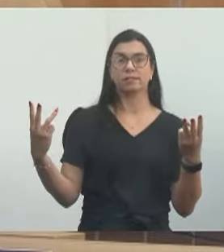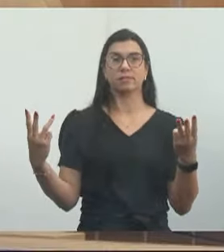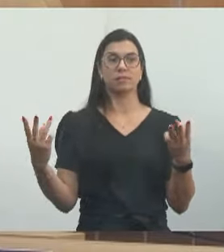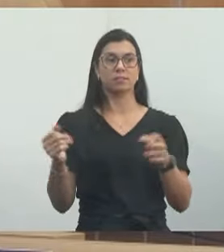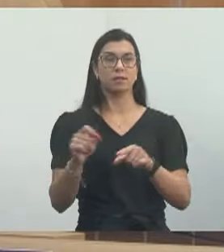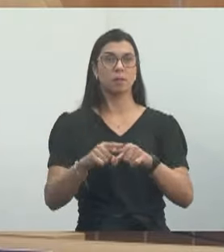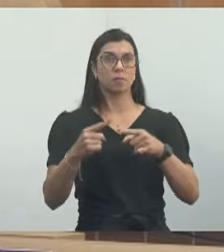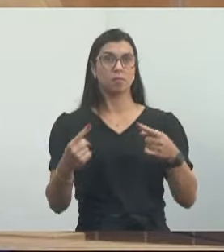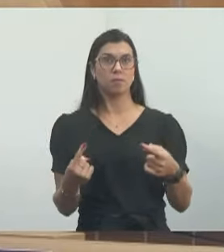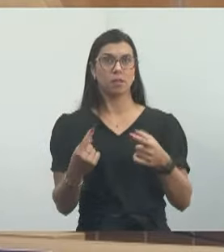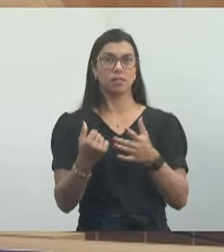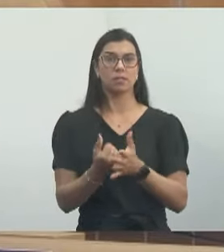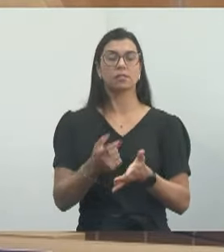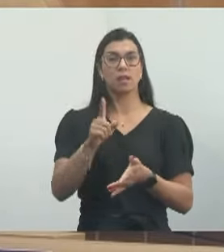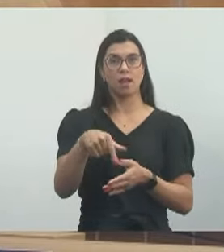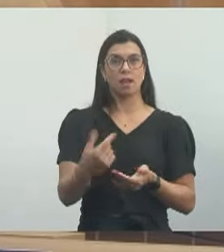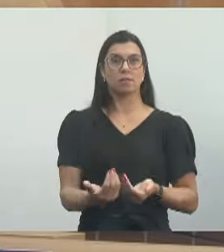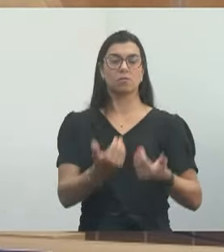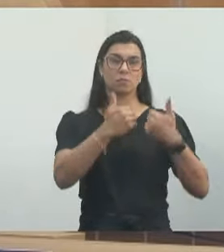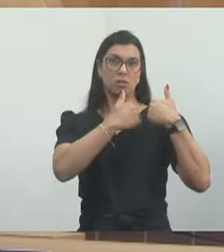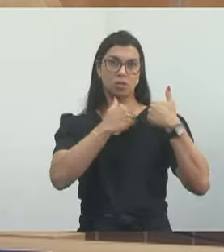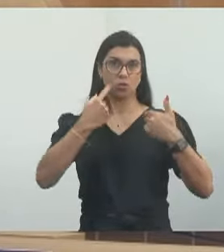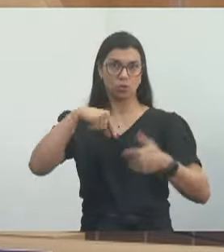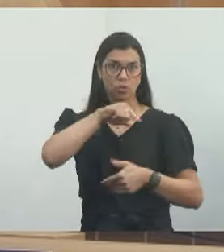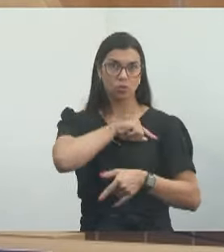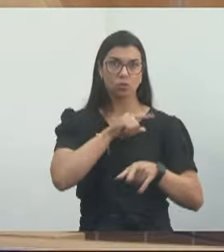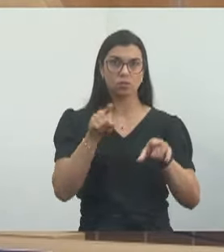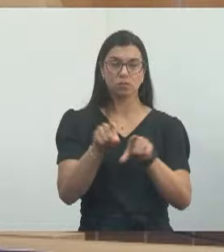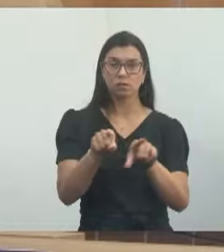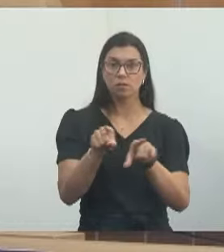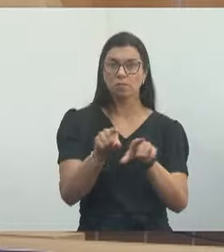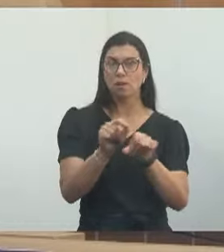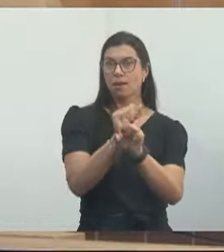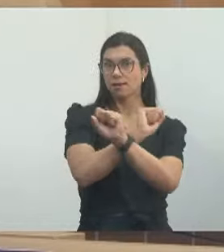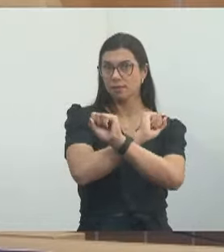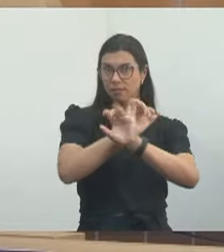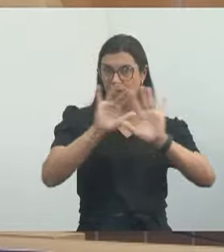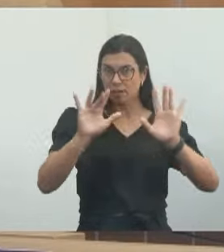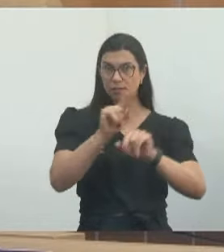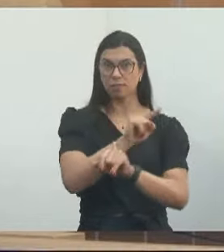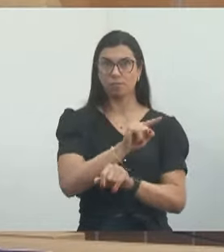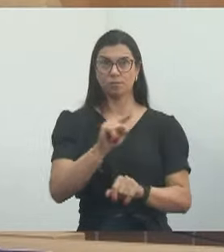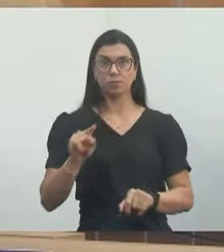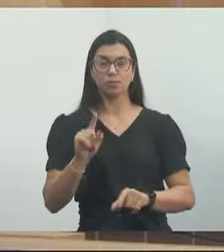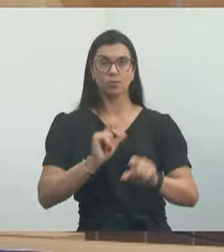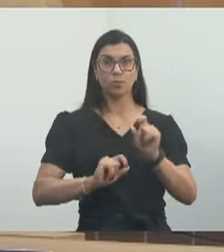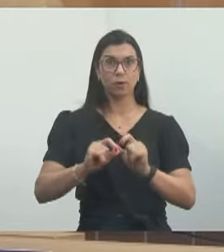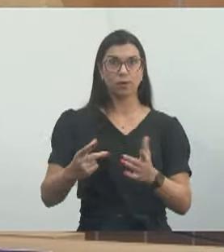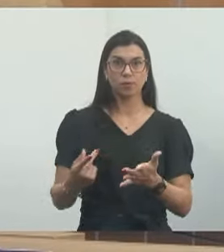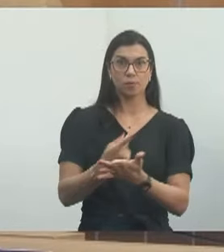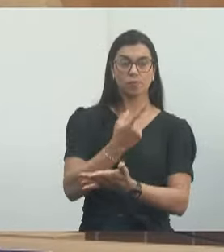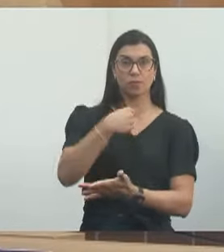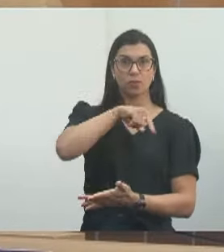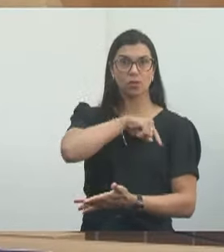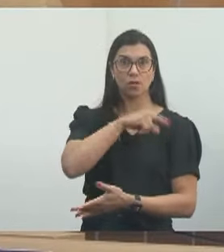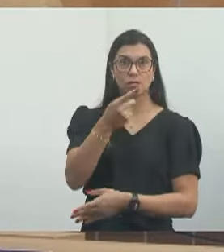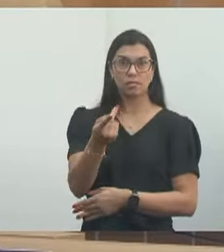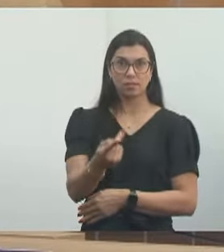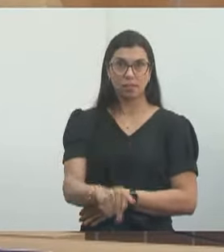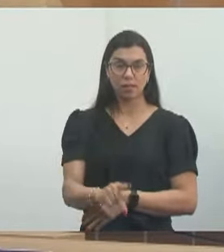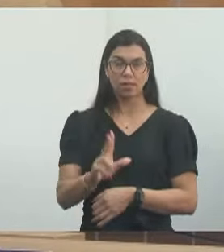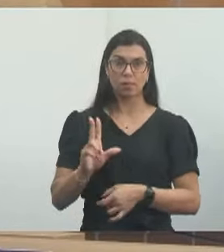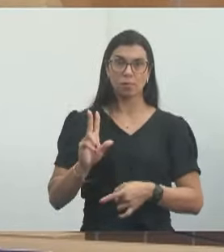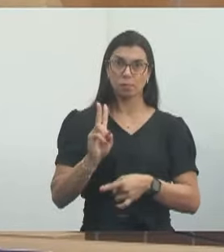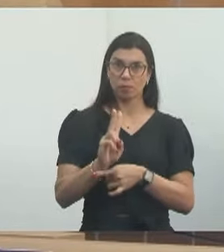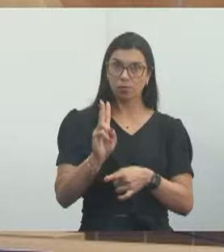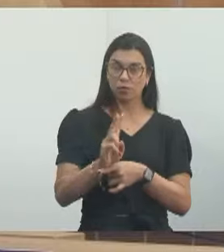Então, eu acho que é responsabilidade nossa também deixar as coisas bem claras, porque nós estamos aqui para